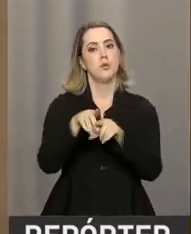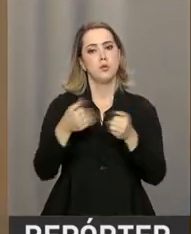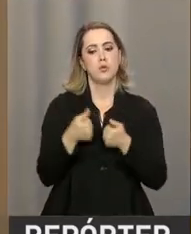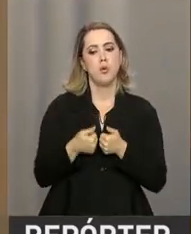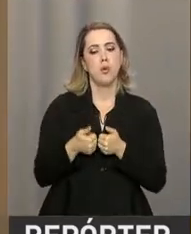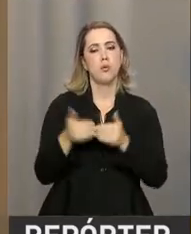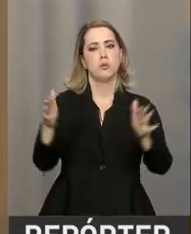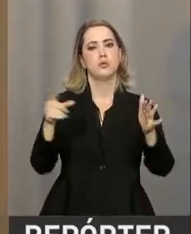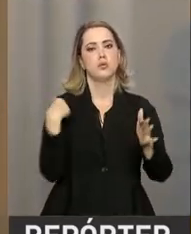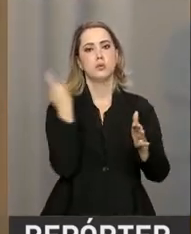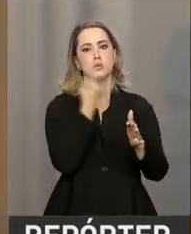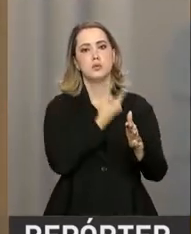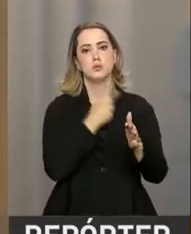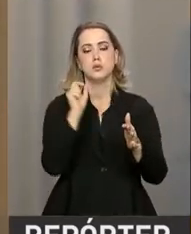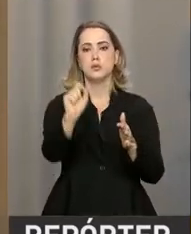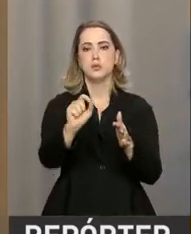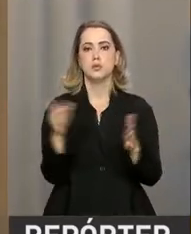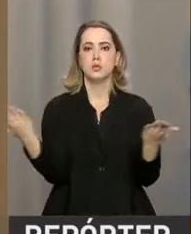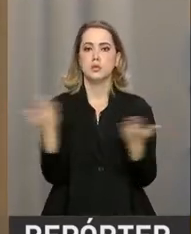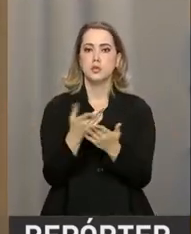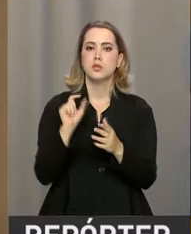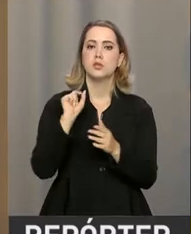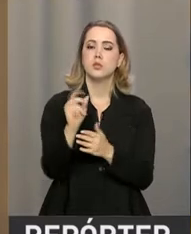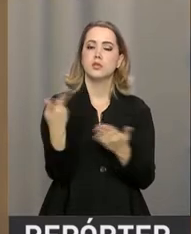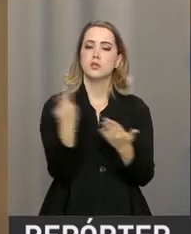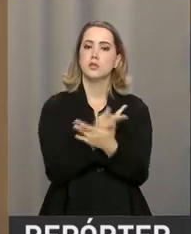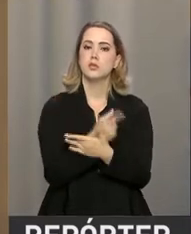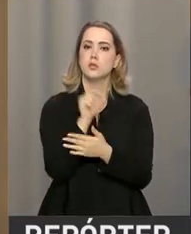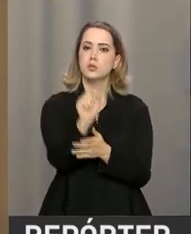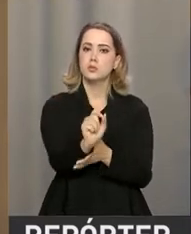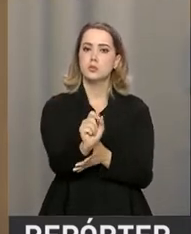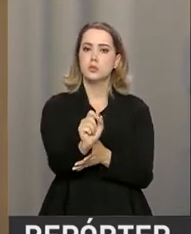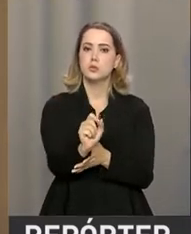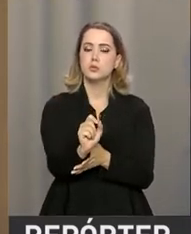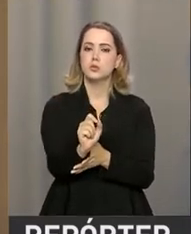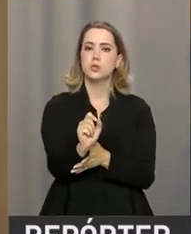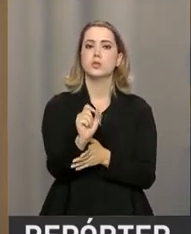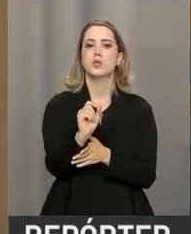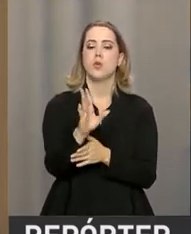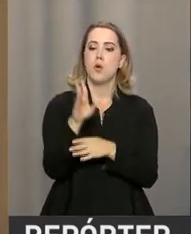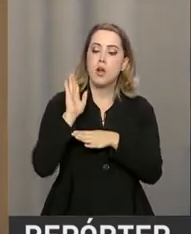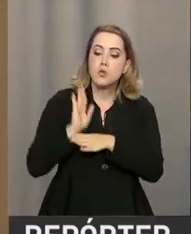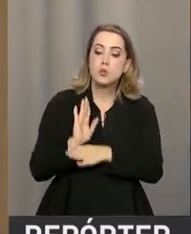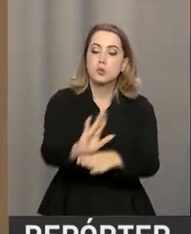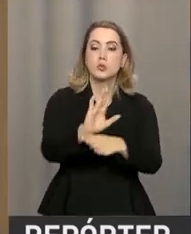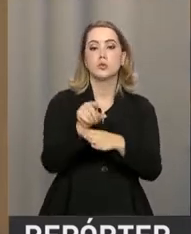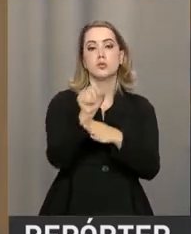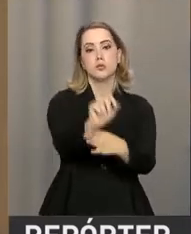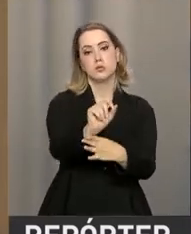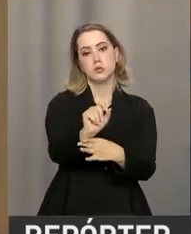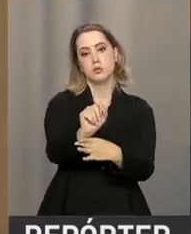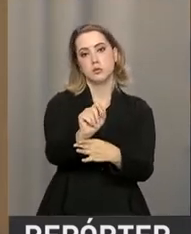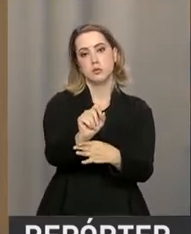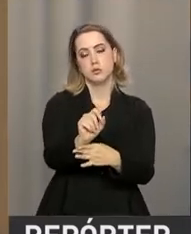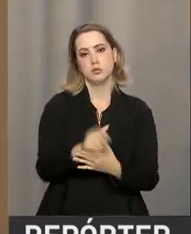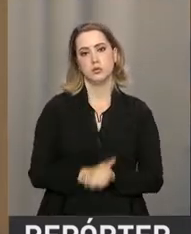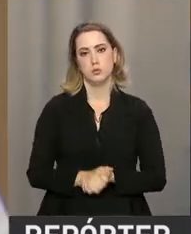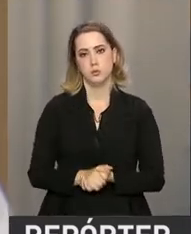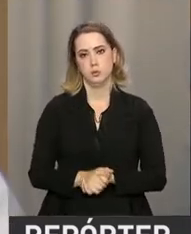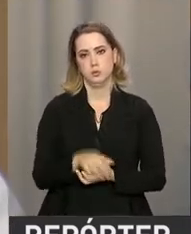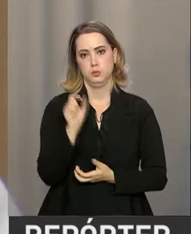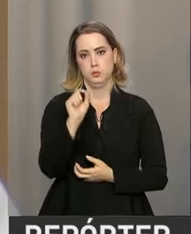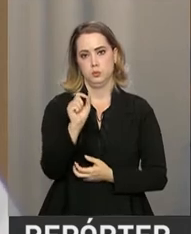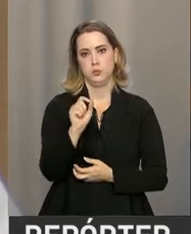nossos efetivos aqui, para que pudesse ser, digamos assim, reforçada, como eu